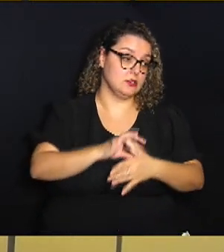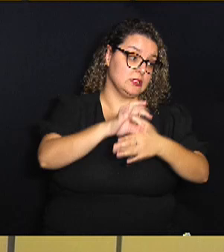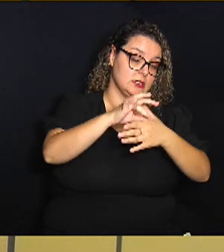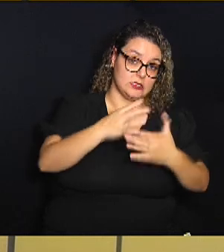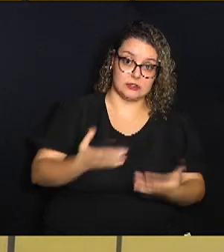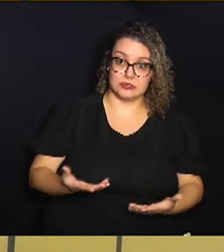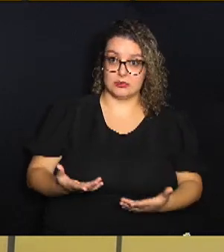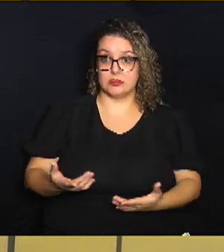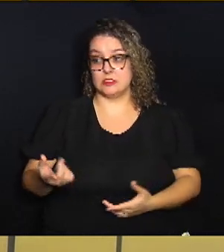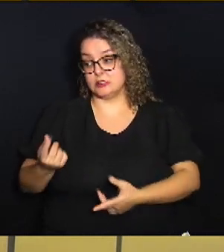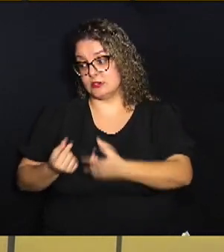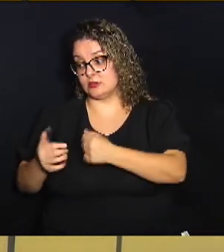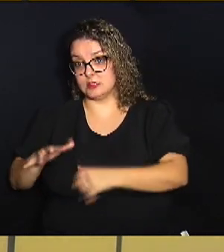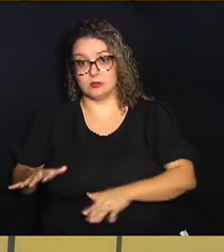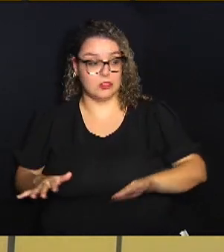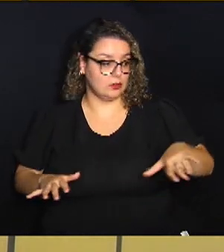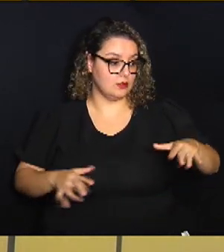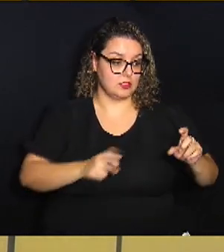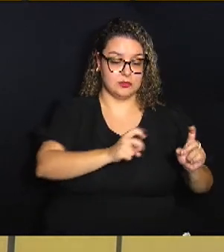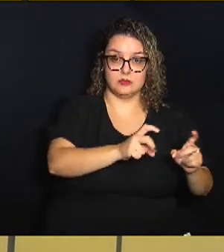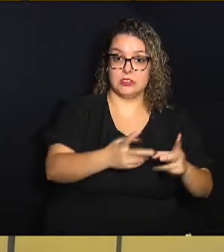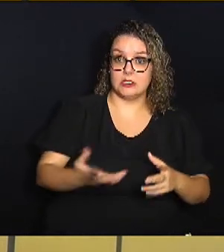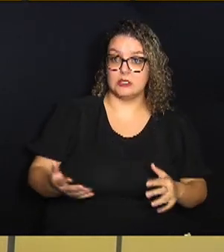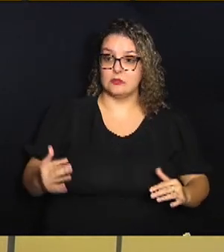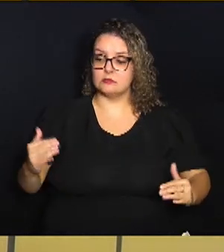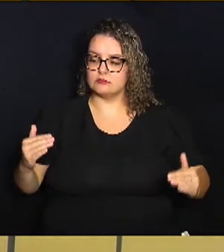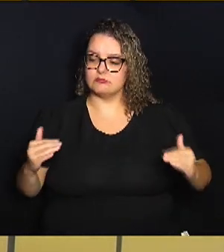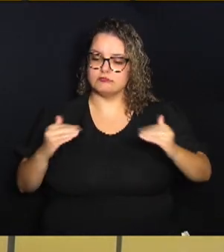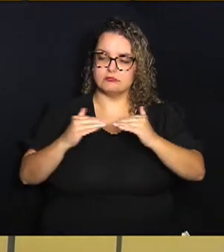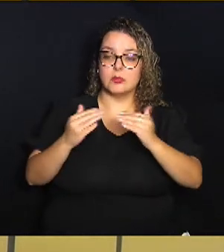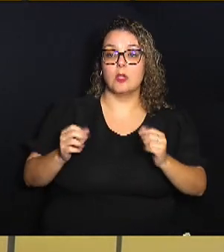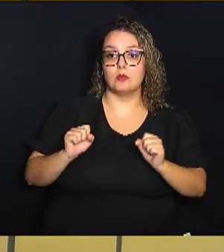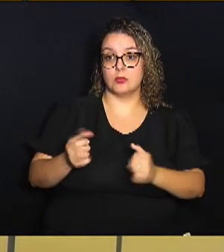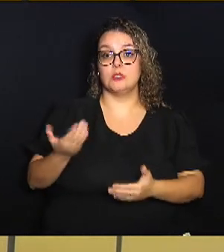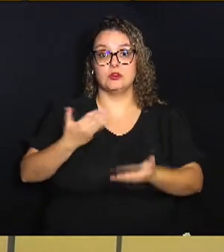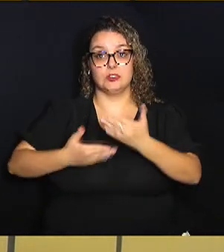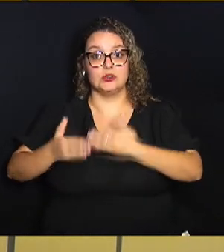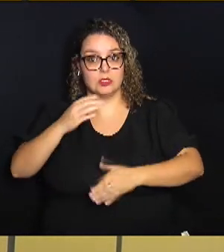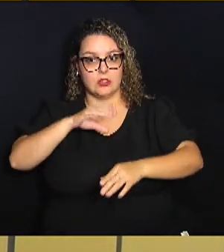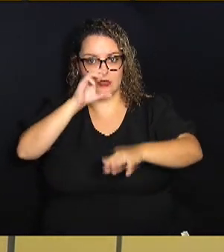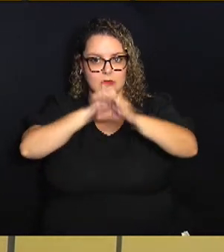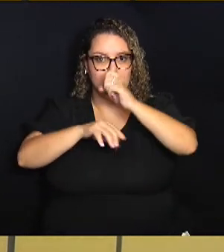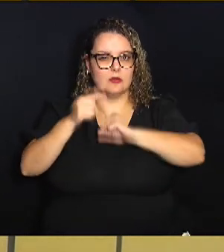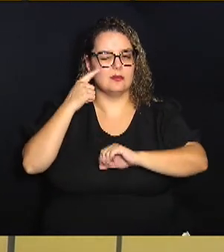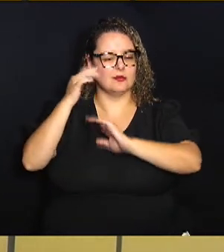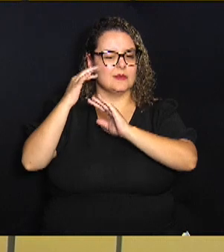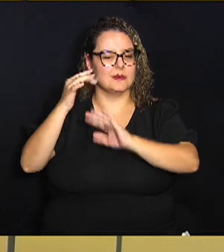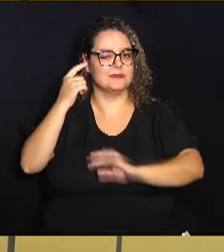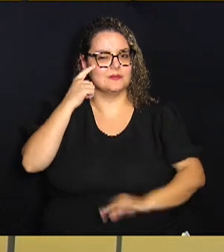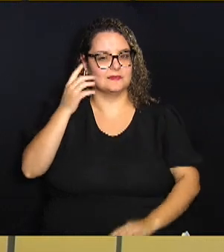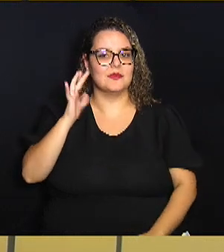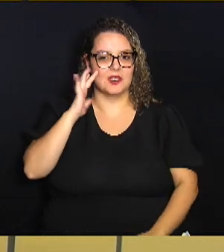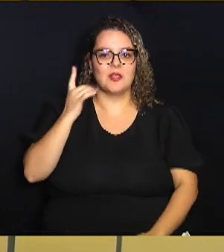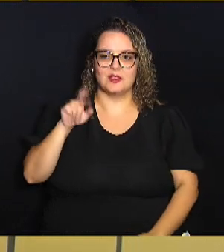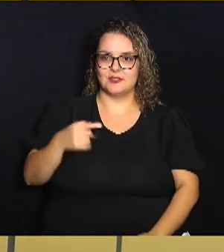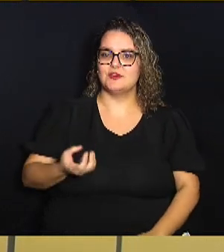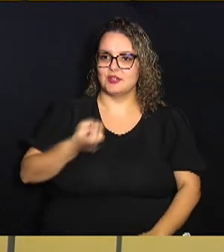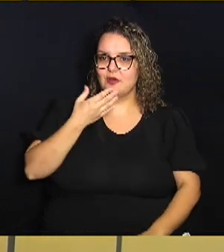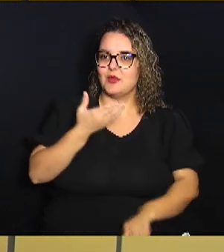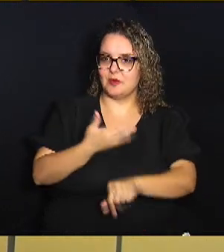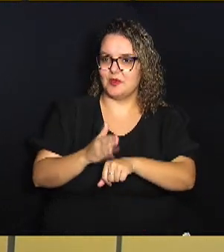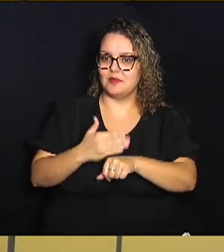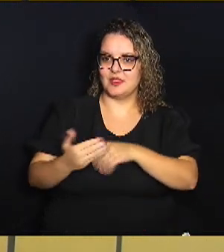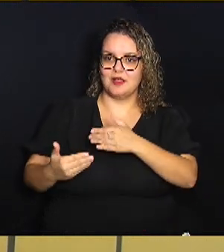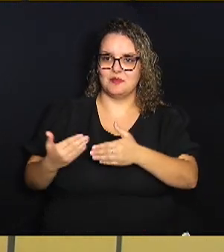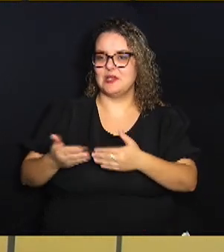se eu sou da área financeira e a outra é a área de vendas, tem coisas em comum que a gente poderia aprender. Fiquei com esse pensamento na cabeça, acho que é uma boa prática para levar